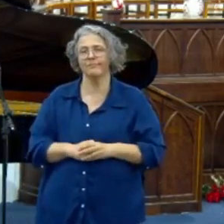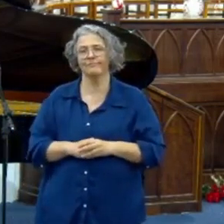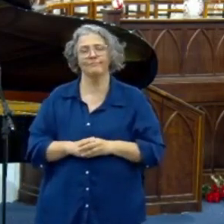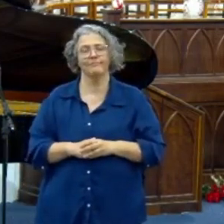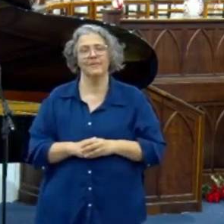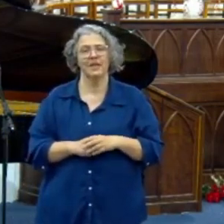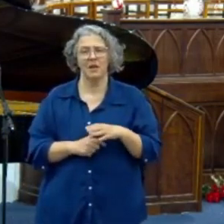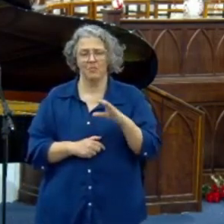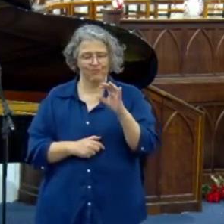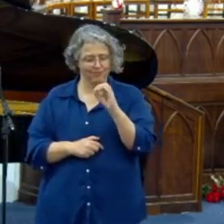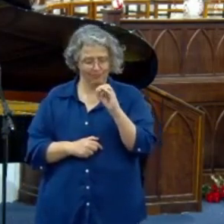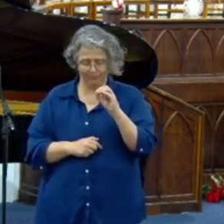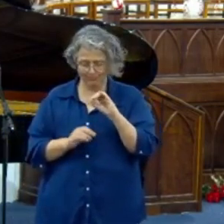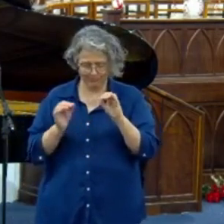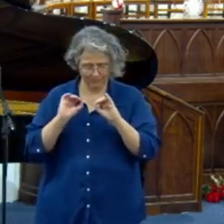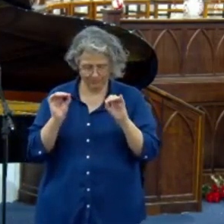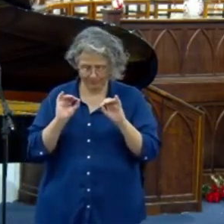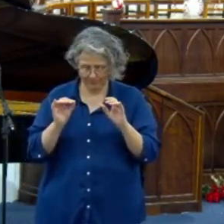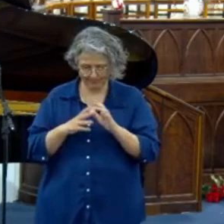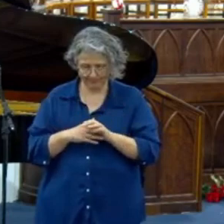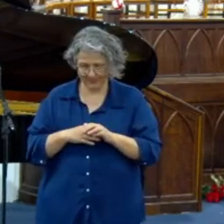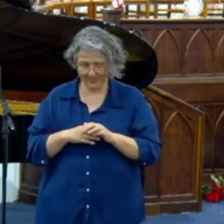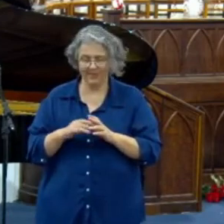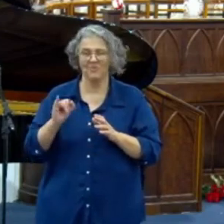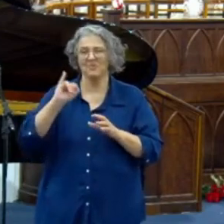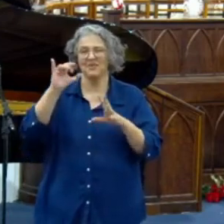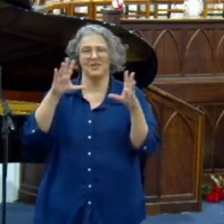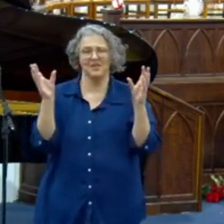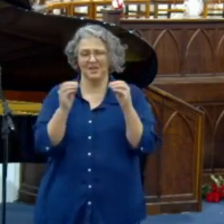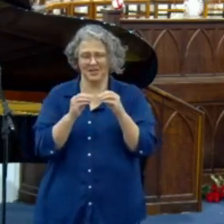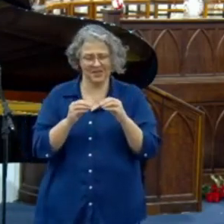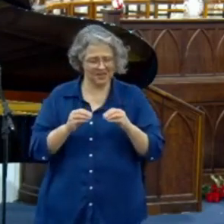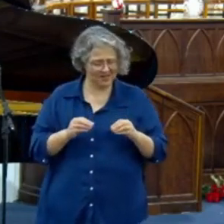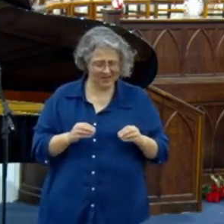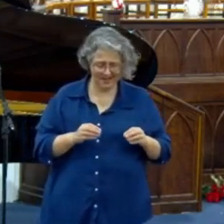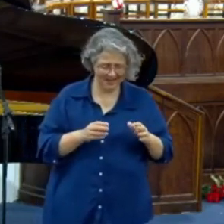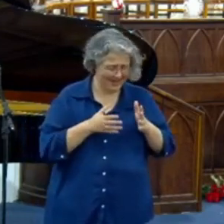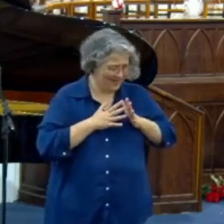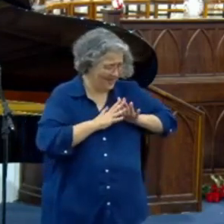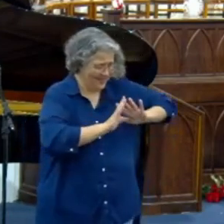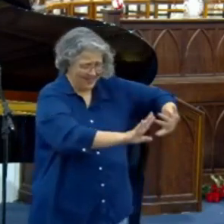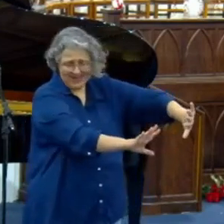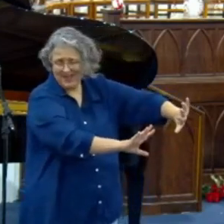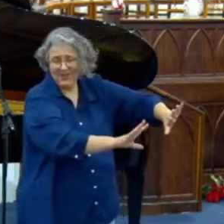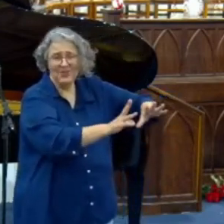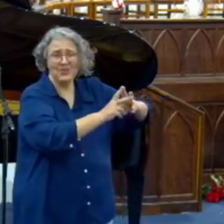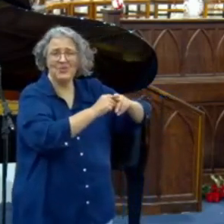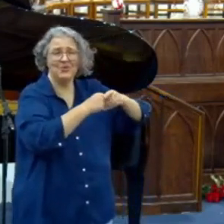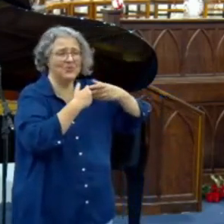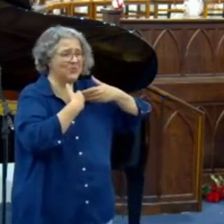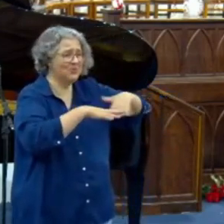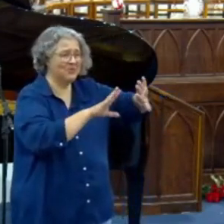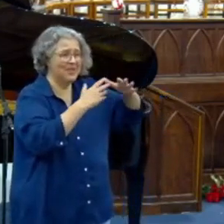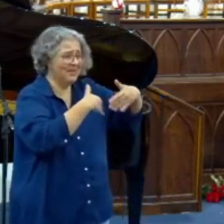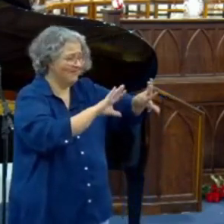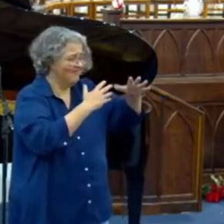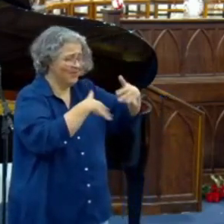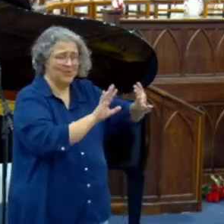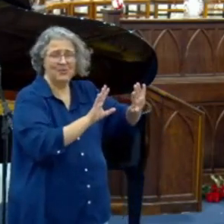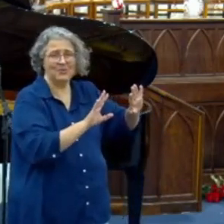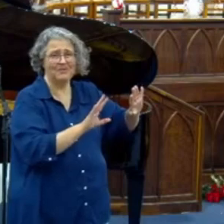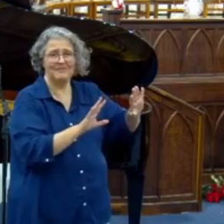herdar o eterno. Renuncie o que vai passar para ter, fazer parte, viver dentro do que é